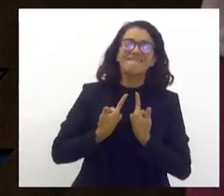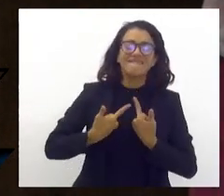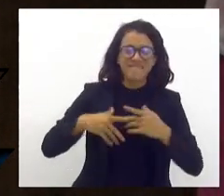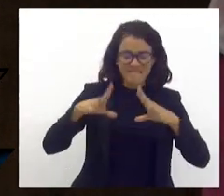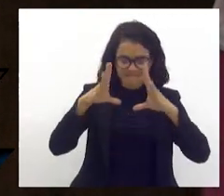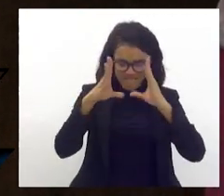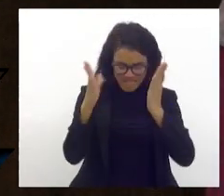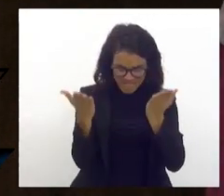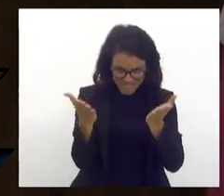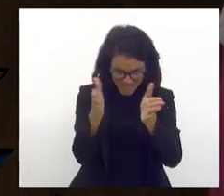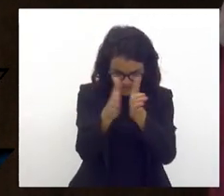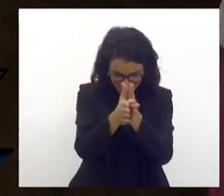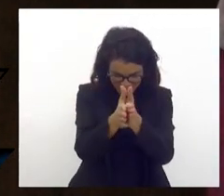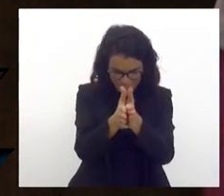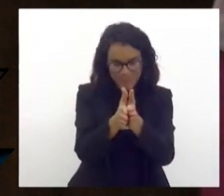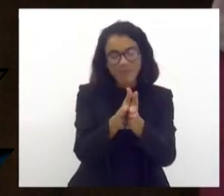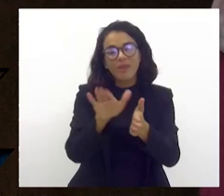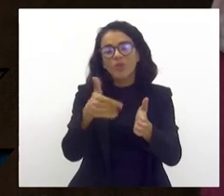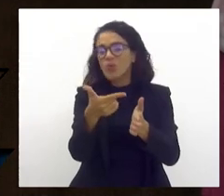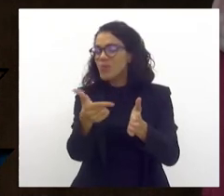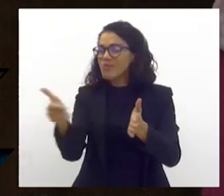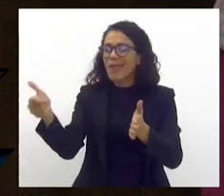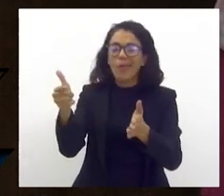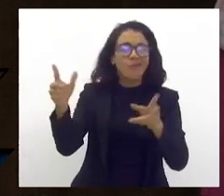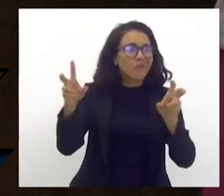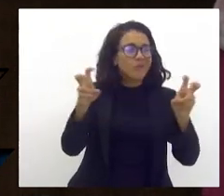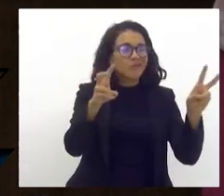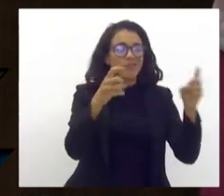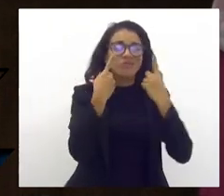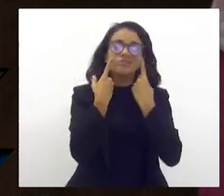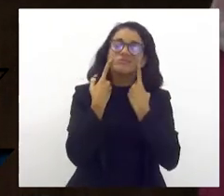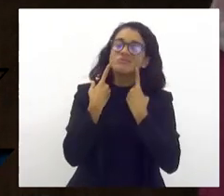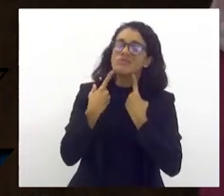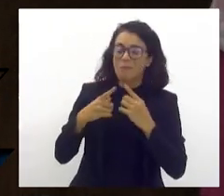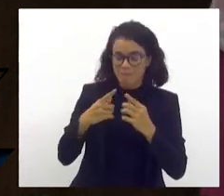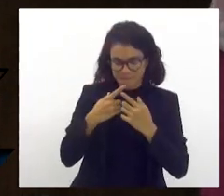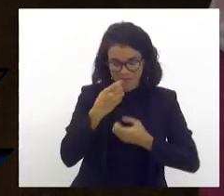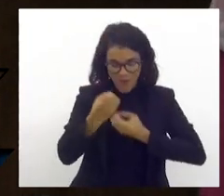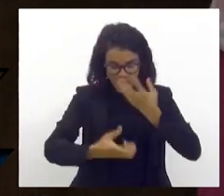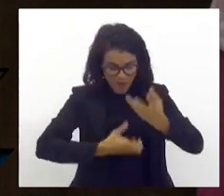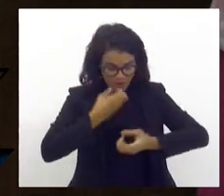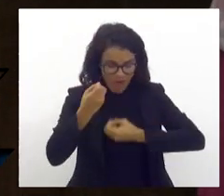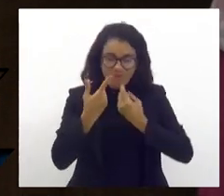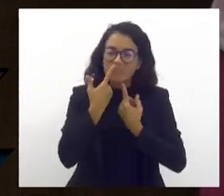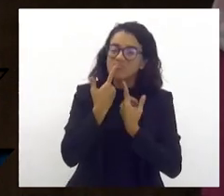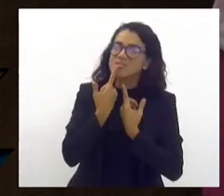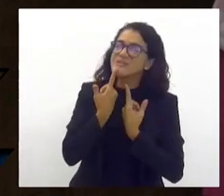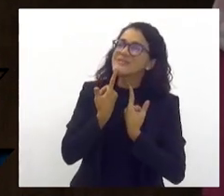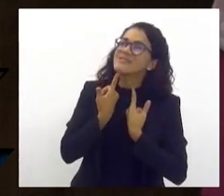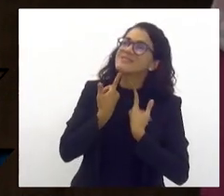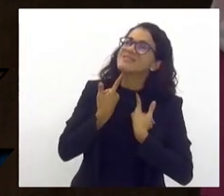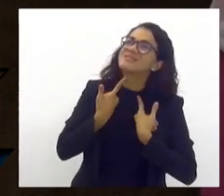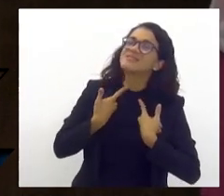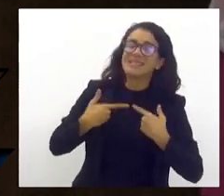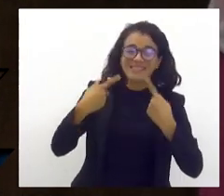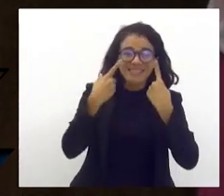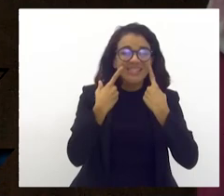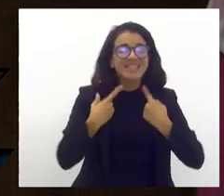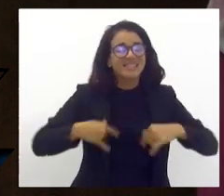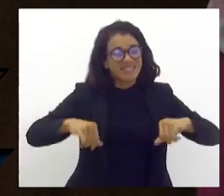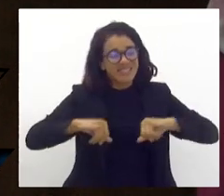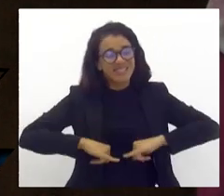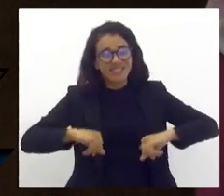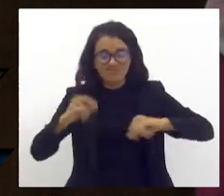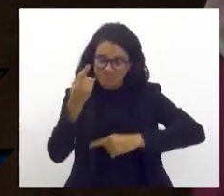Feche o meu livro se por agora não tens motivo nenhum de pranto. Meu verso é sangue, volúpia ardente, tristeza esparsa,